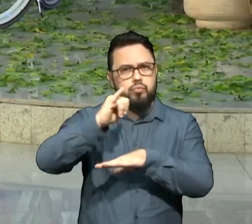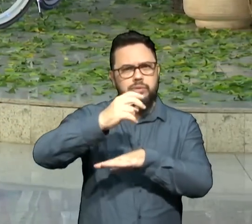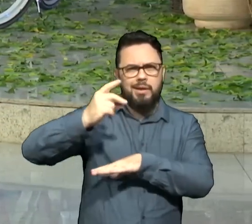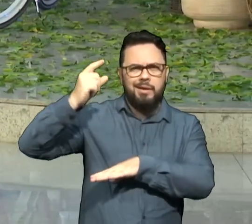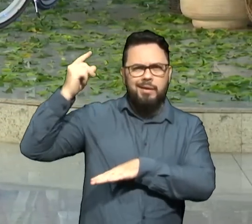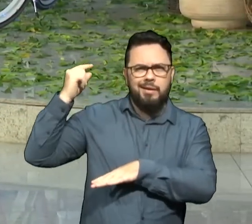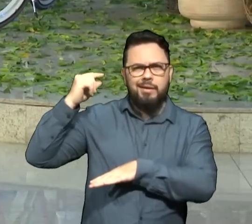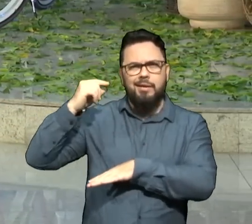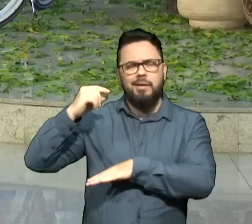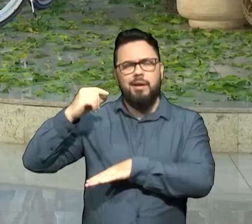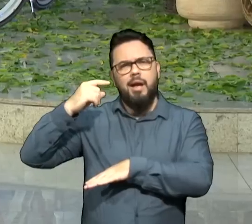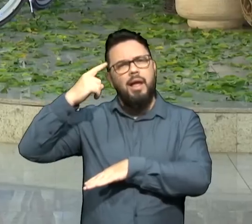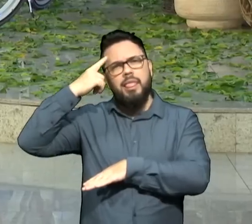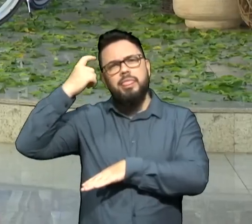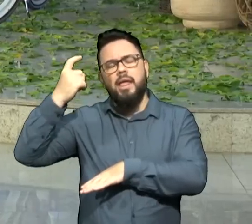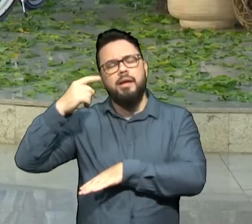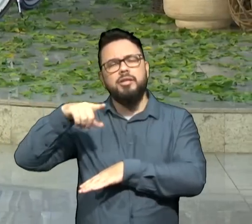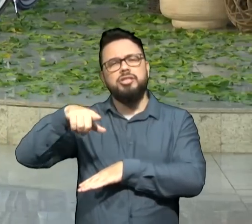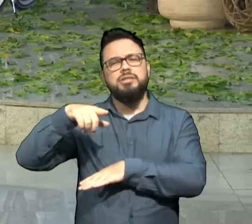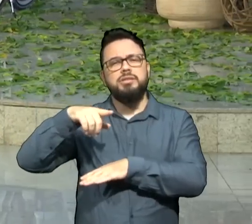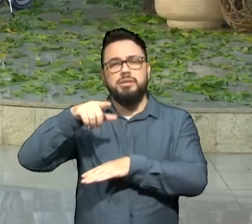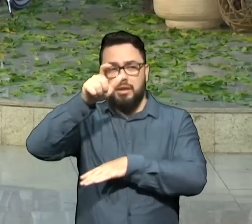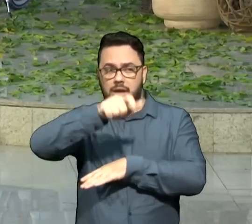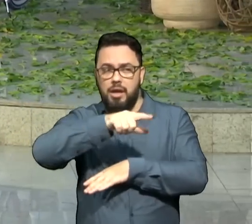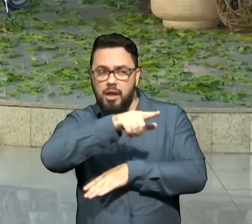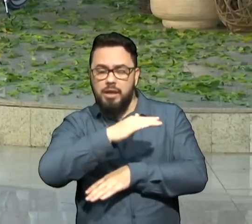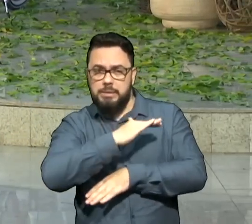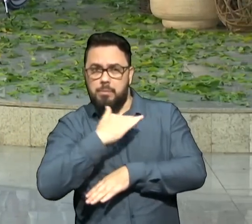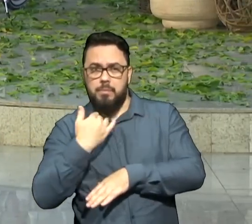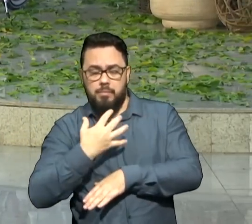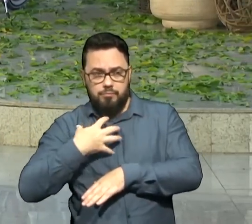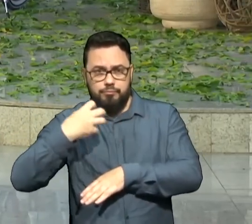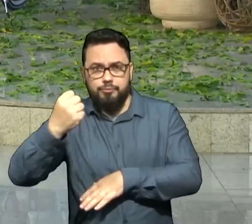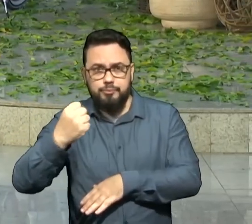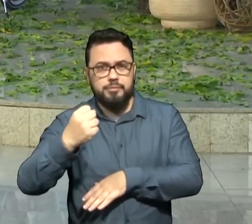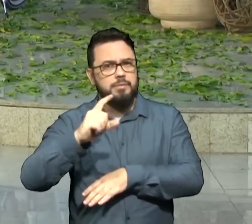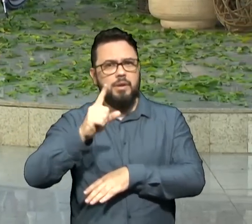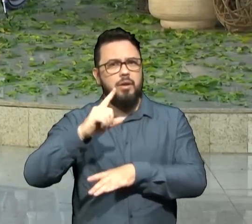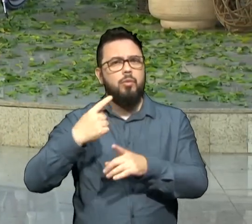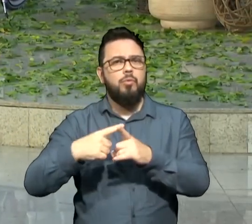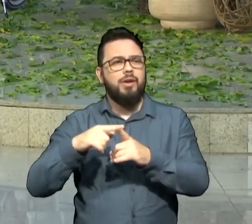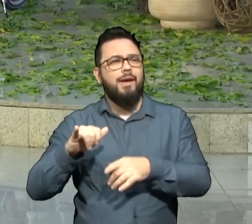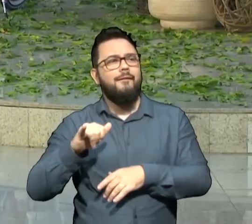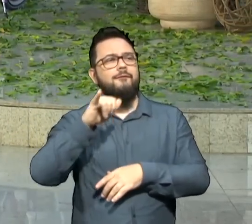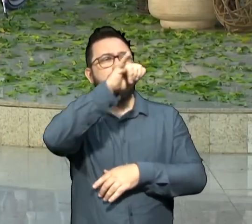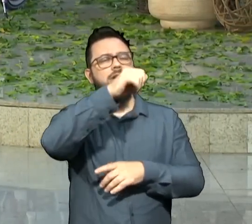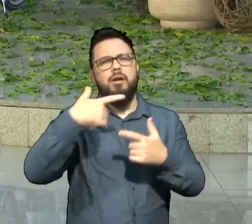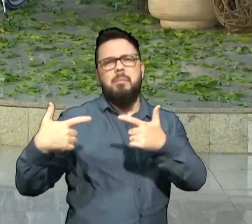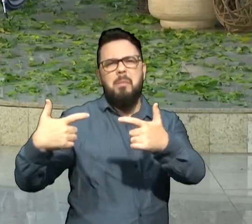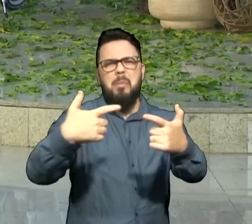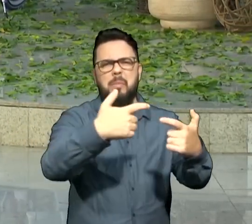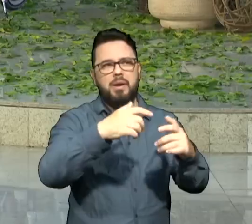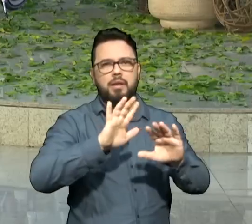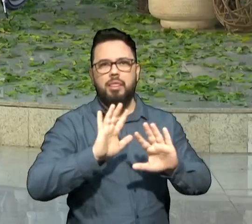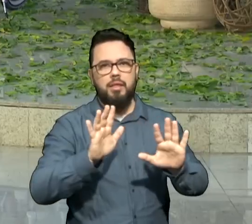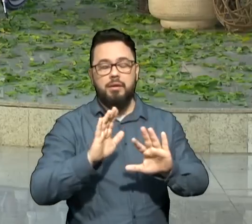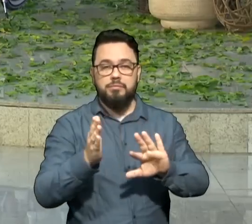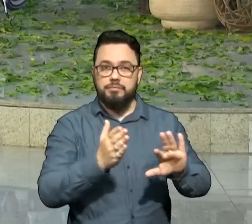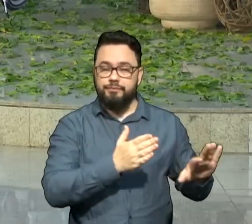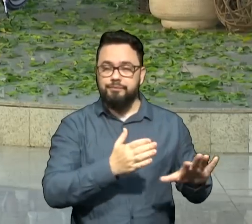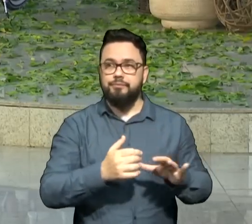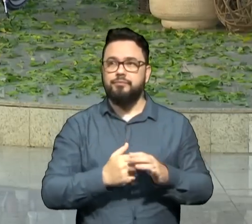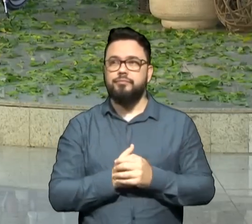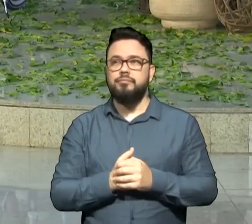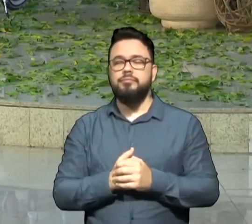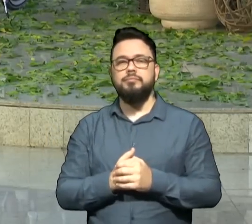há um motivo psicológico maior estudos de psicobiografia que não devem ser confundidos com psicografia